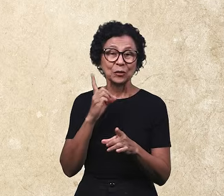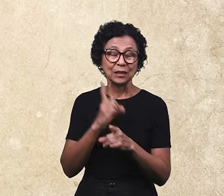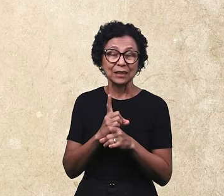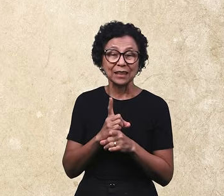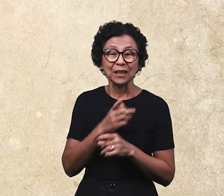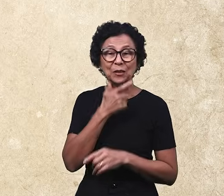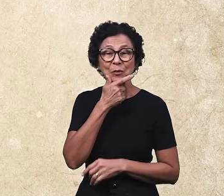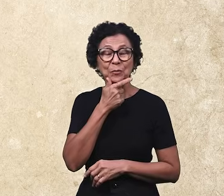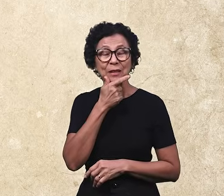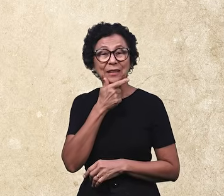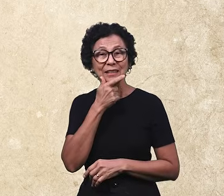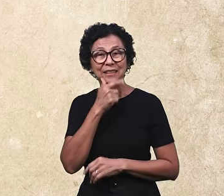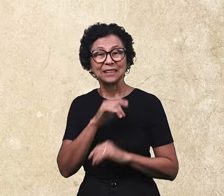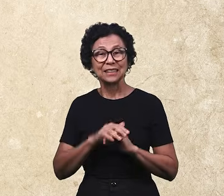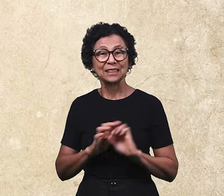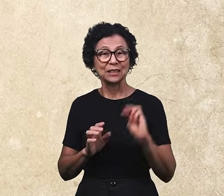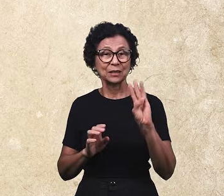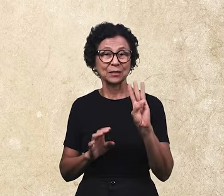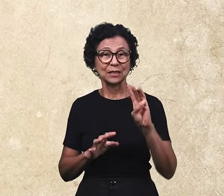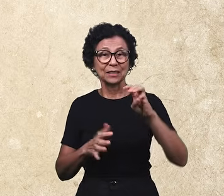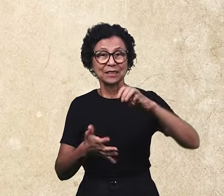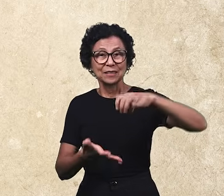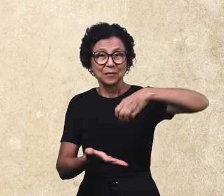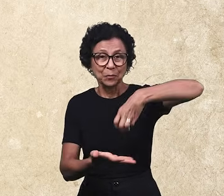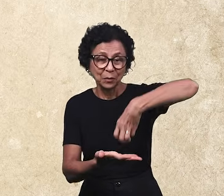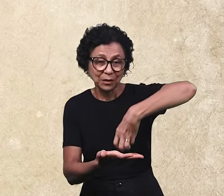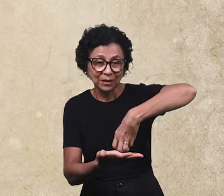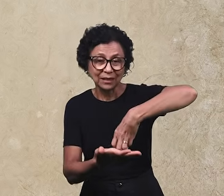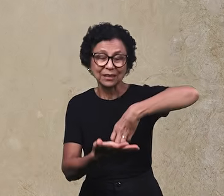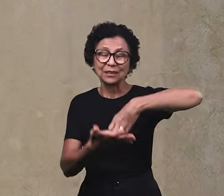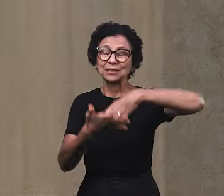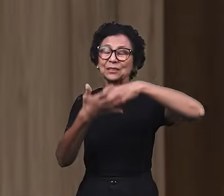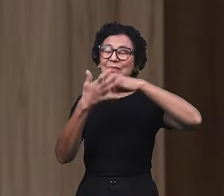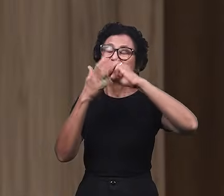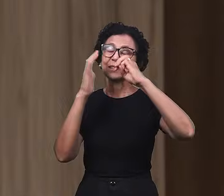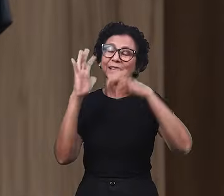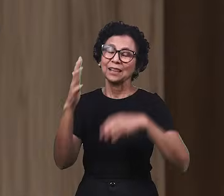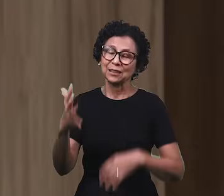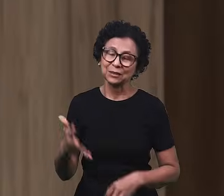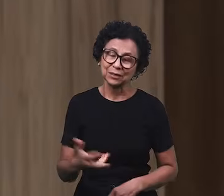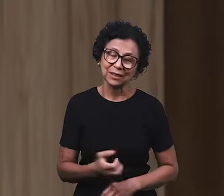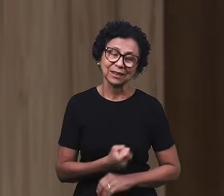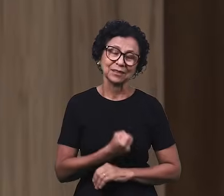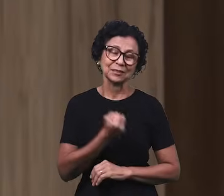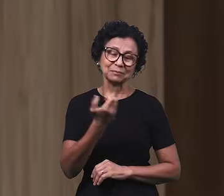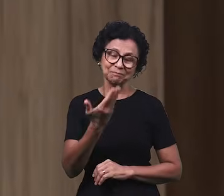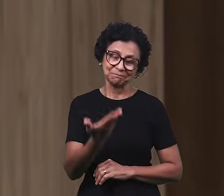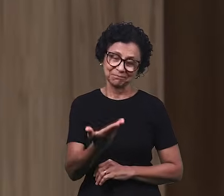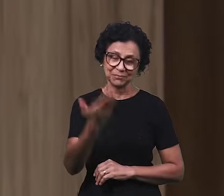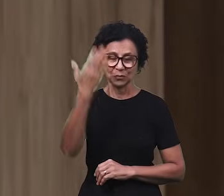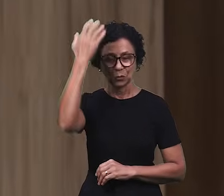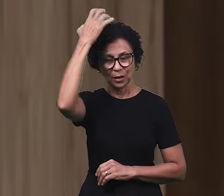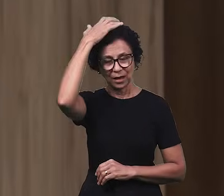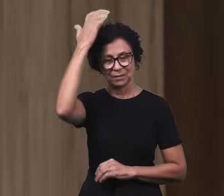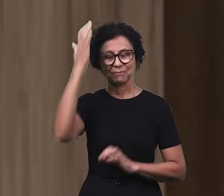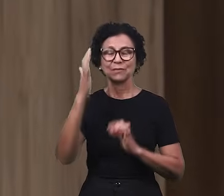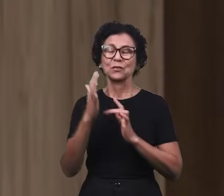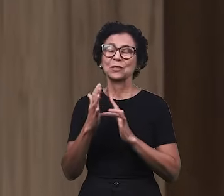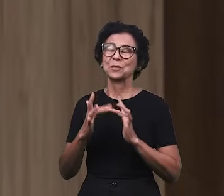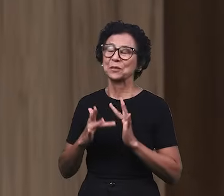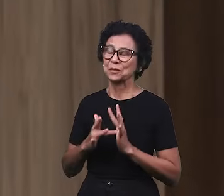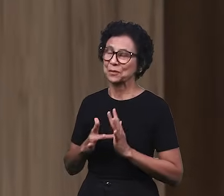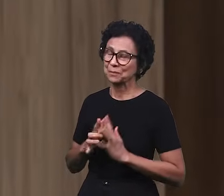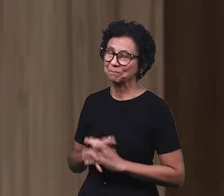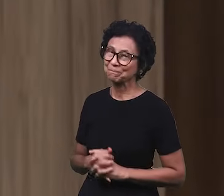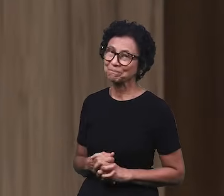e prostrando-se o adoraram. O novo rei era digno de adoração. O Senhor